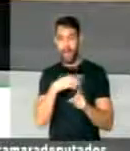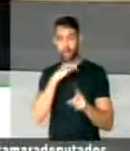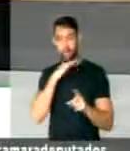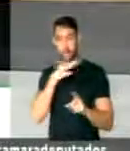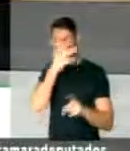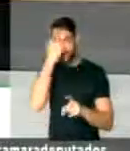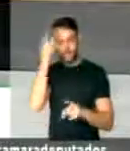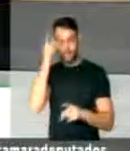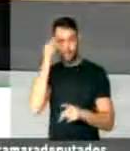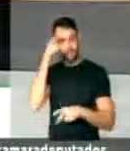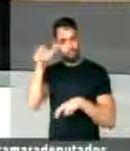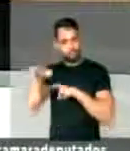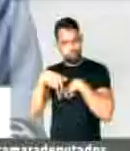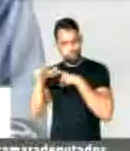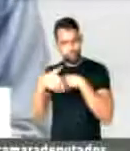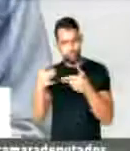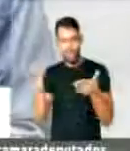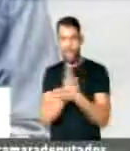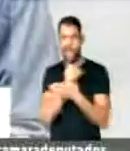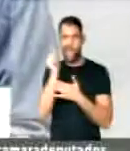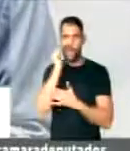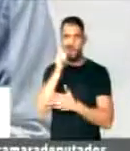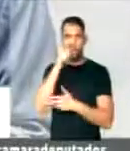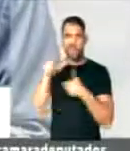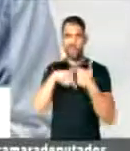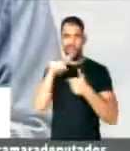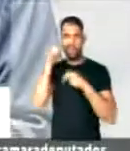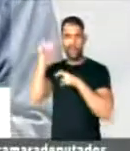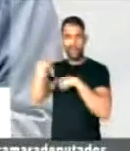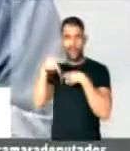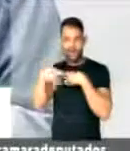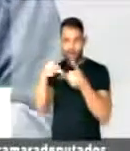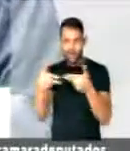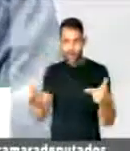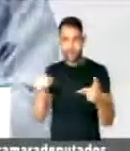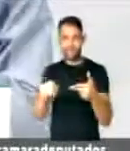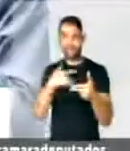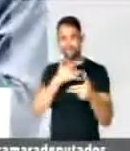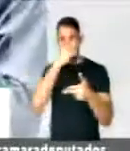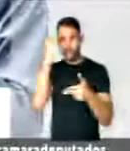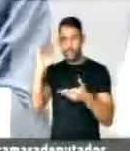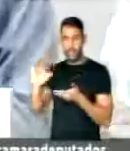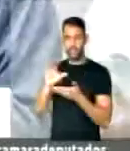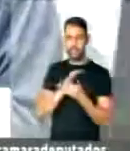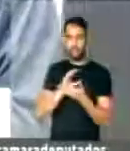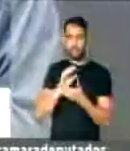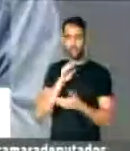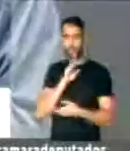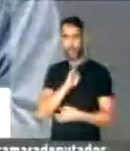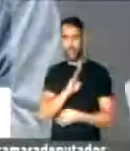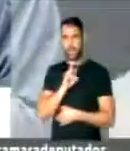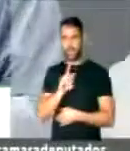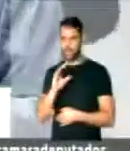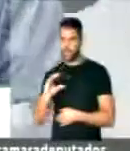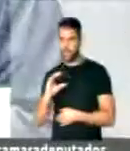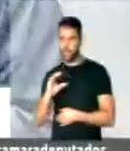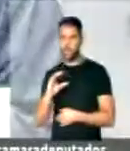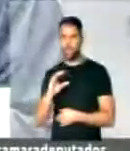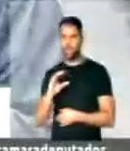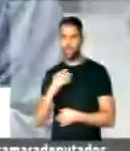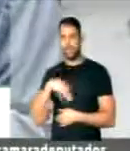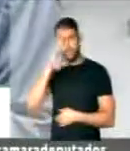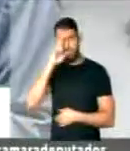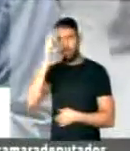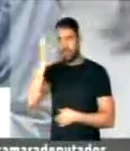agricultores, a mulher agricultora, as pessoas que têm o benefício da prestação continuada, e